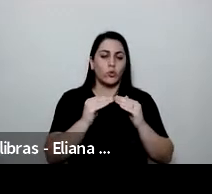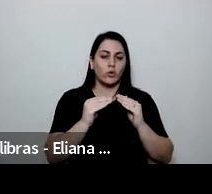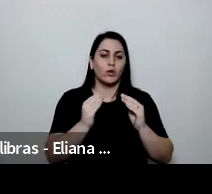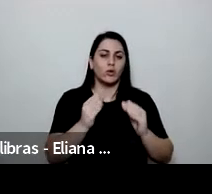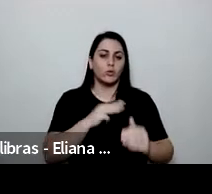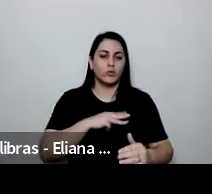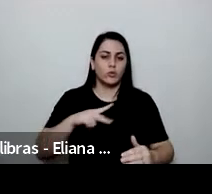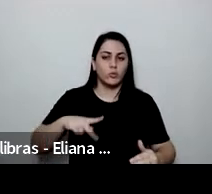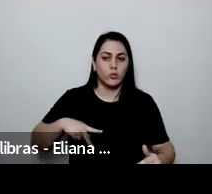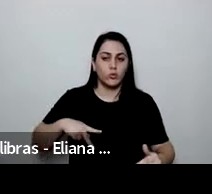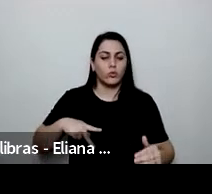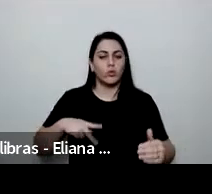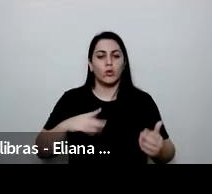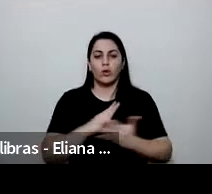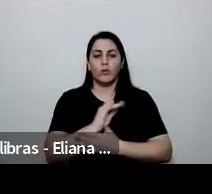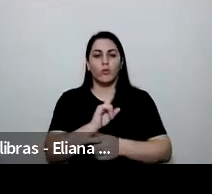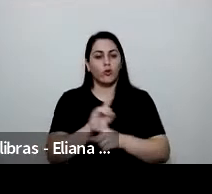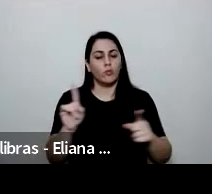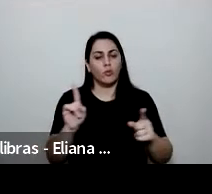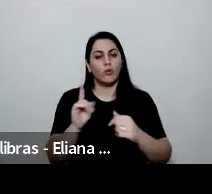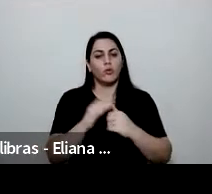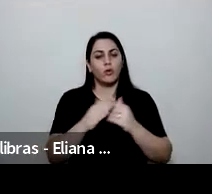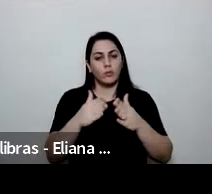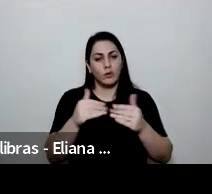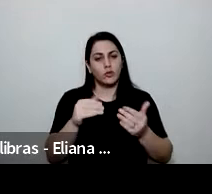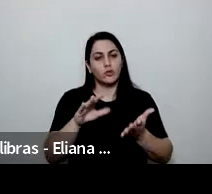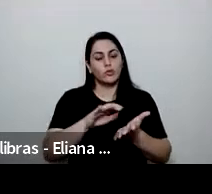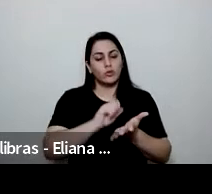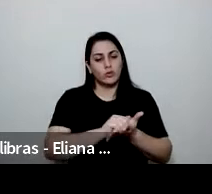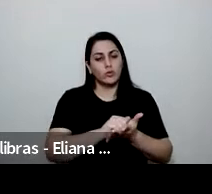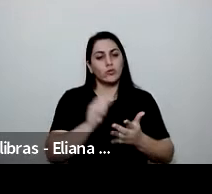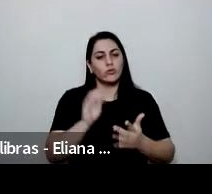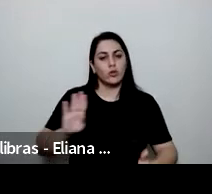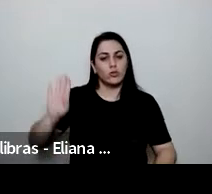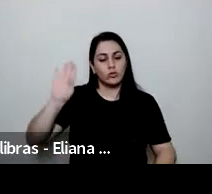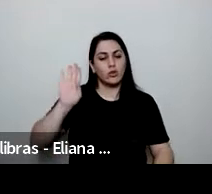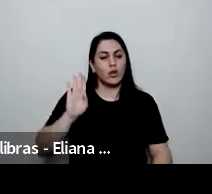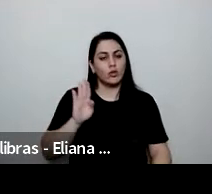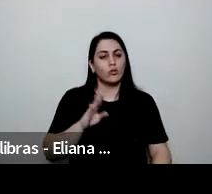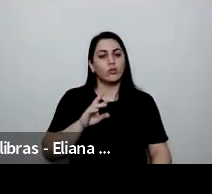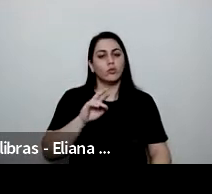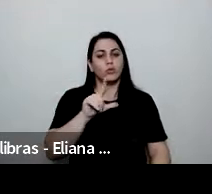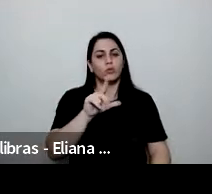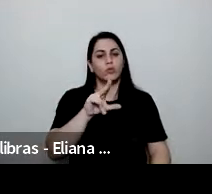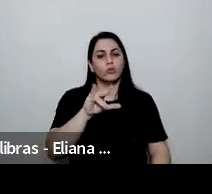procuradoria ainda a candidatura de Paulo Tavares cartuchos